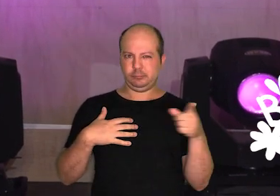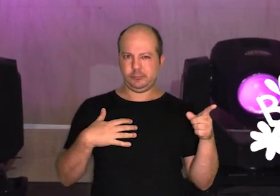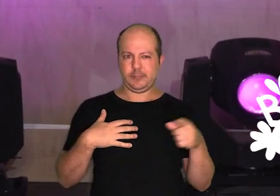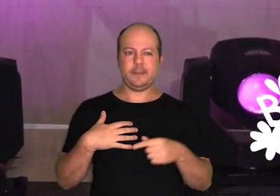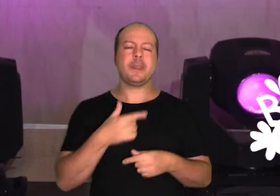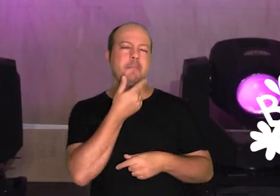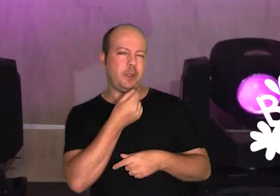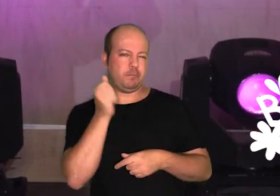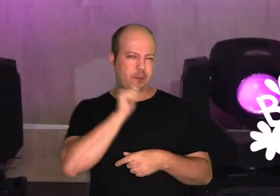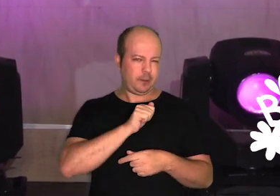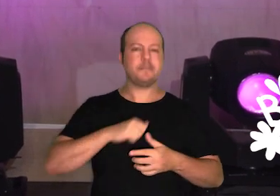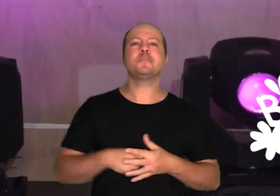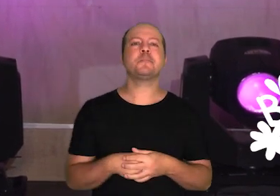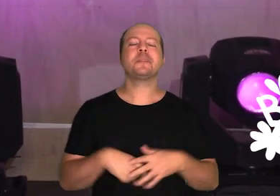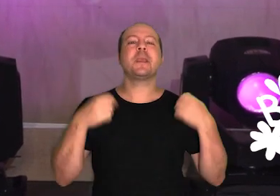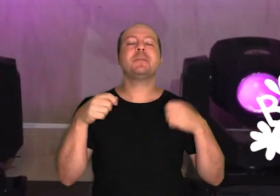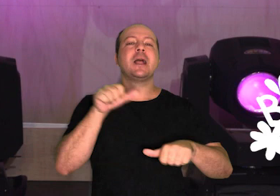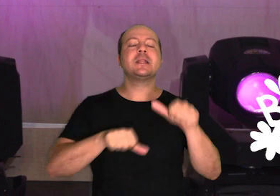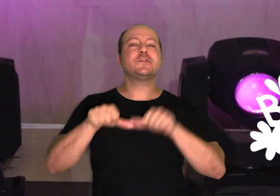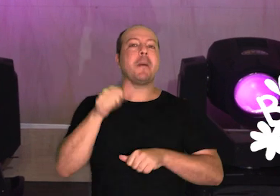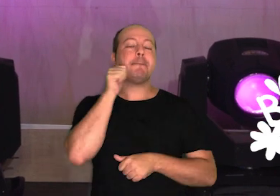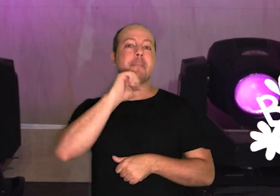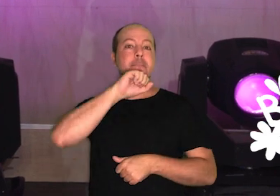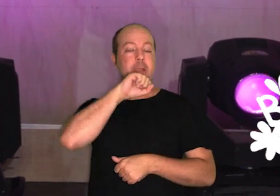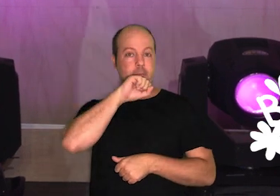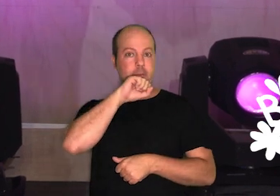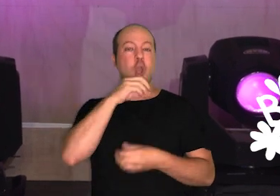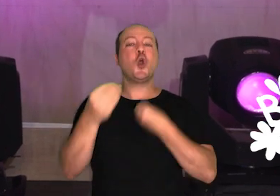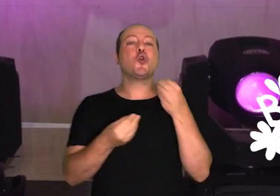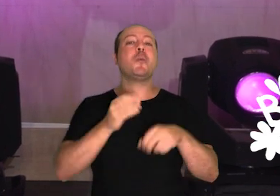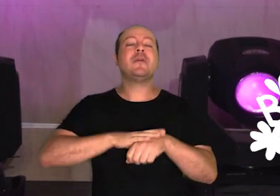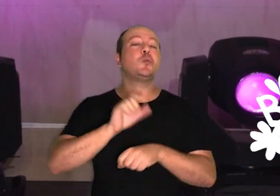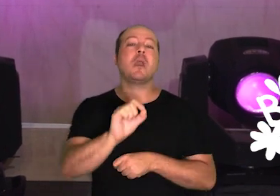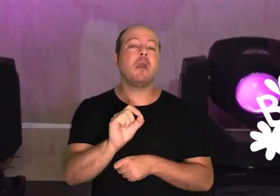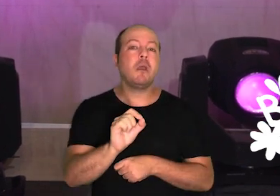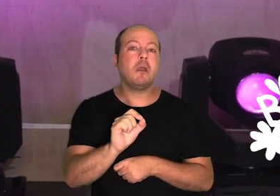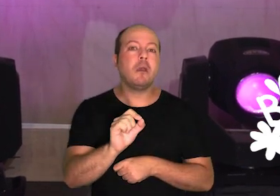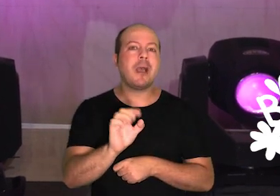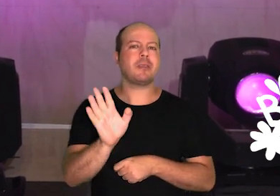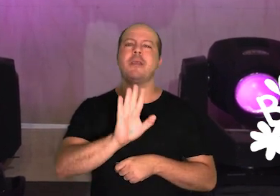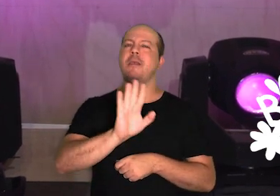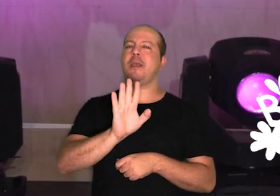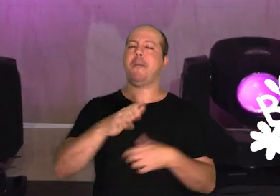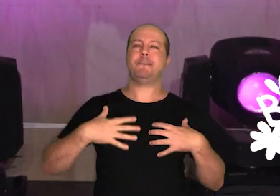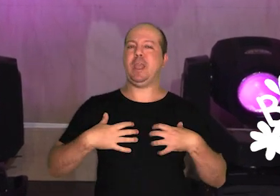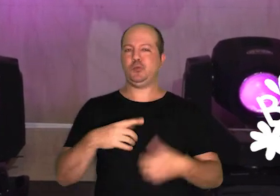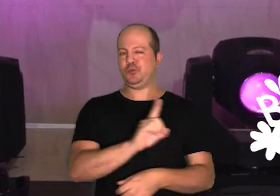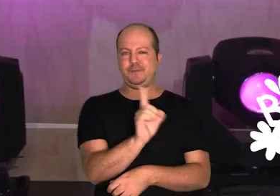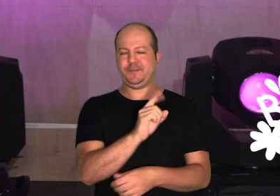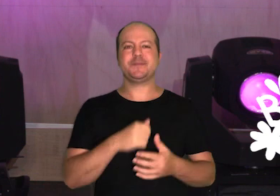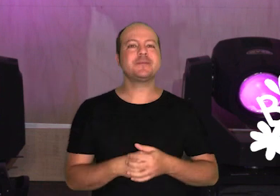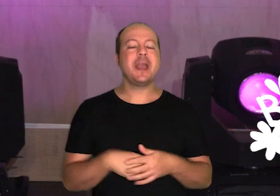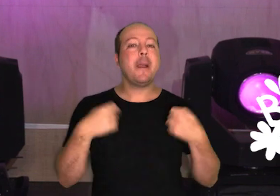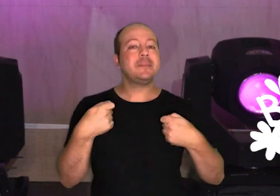Meninos, meninas, vão se transformar em mães. E para ser mãe tem que ter? Não, não é peito.